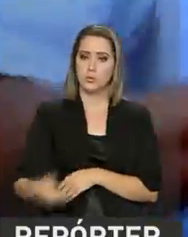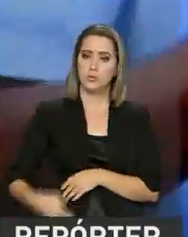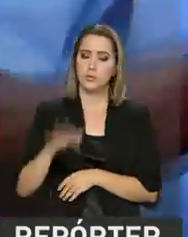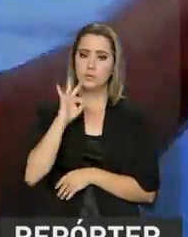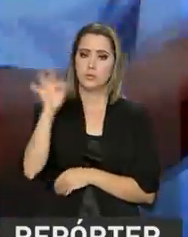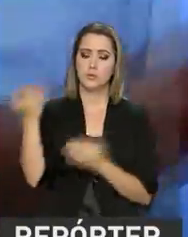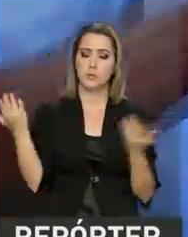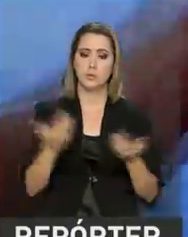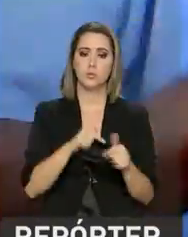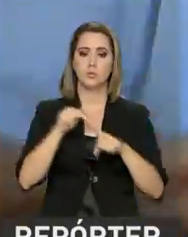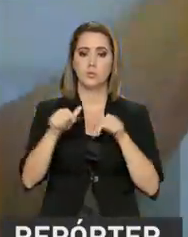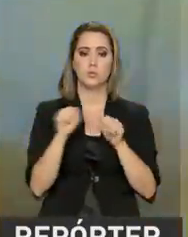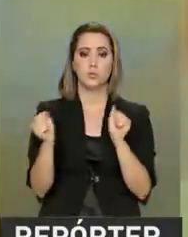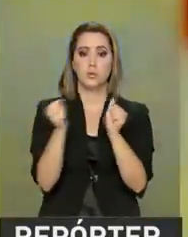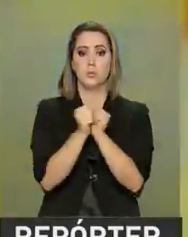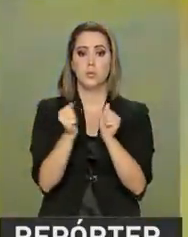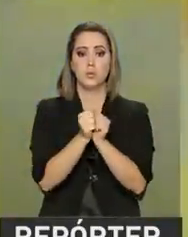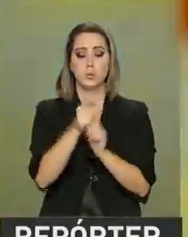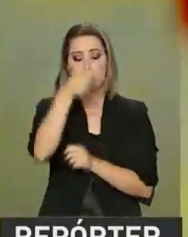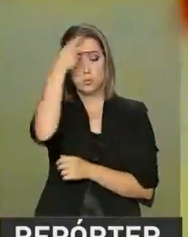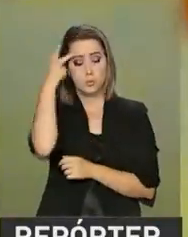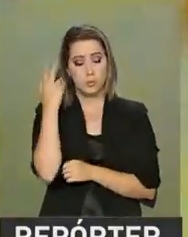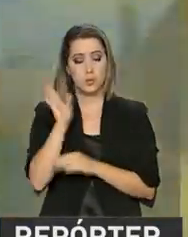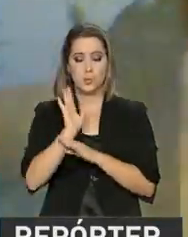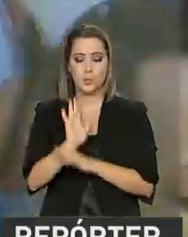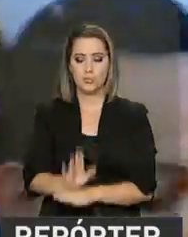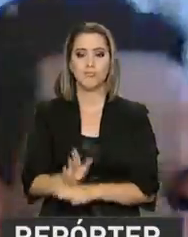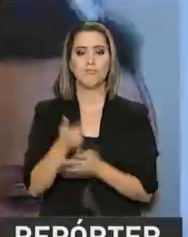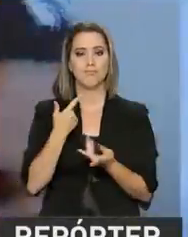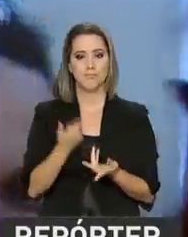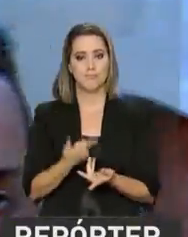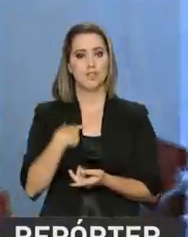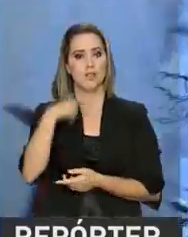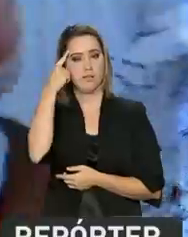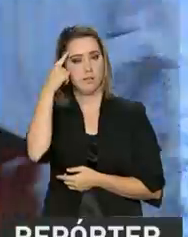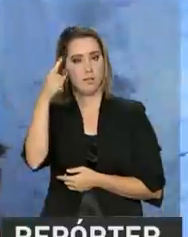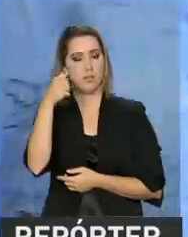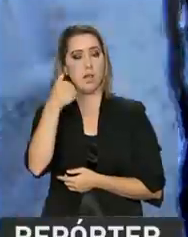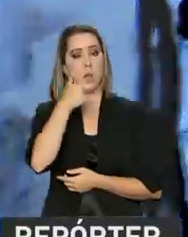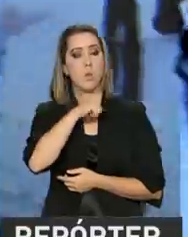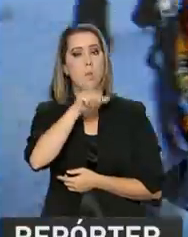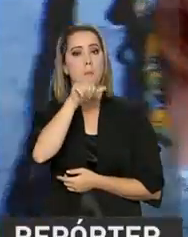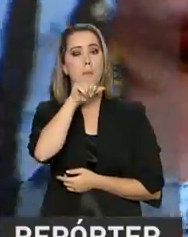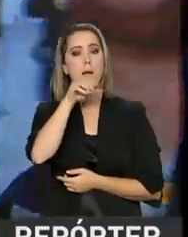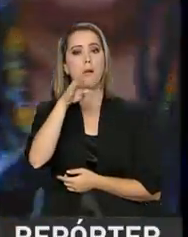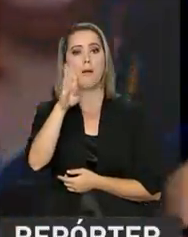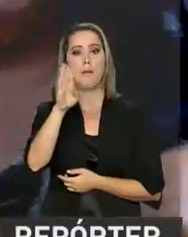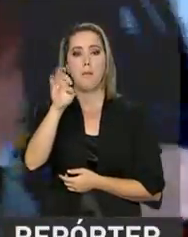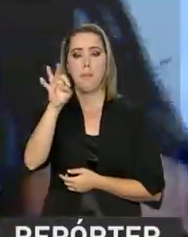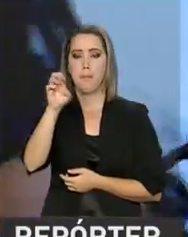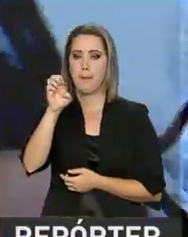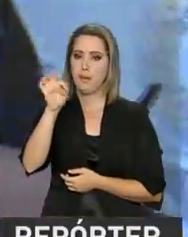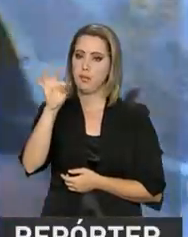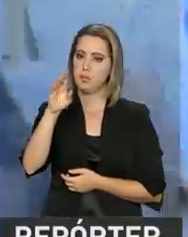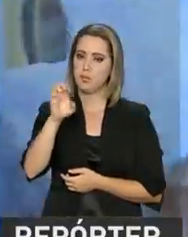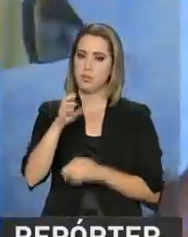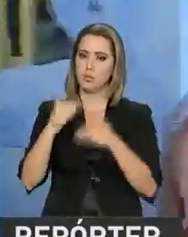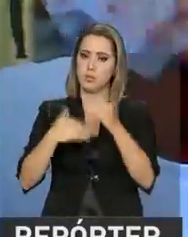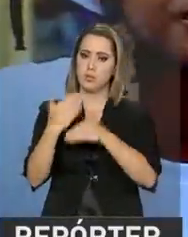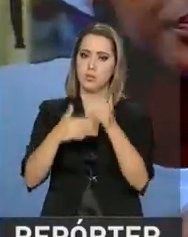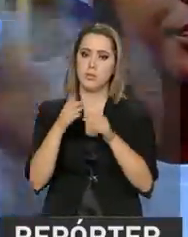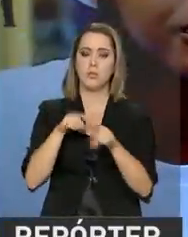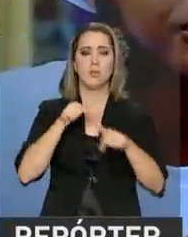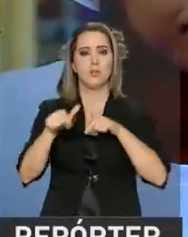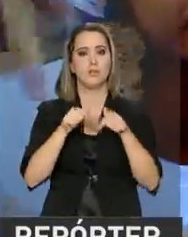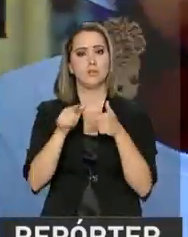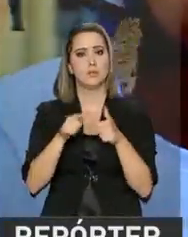e hoje atua com parceiros e voluntários. Idealizado por Mãe Bete de Oxum, o espaço desenvolve atividades que fortalecem